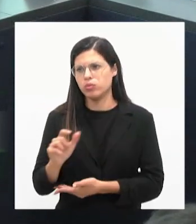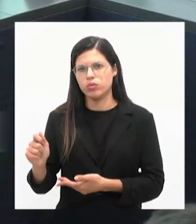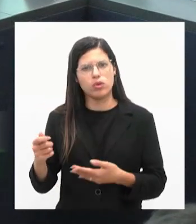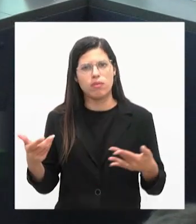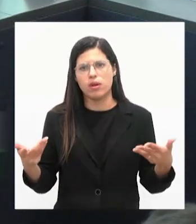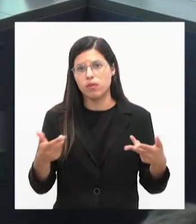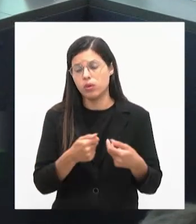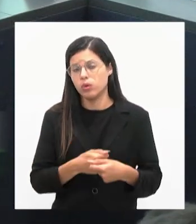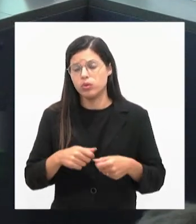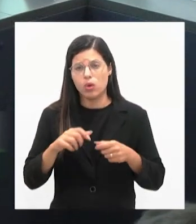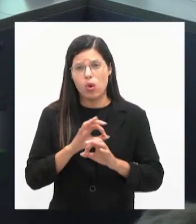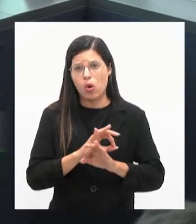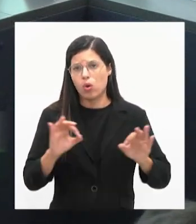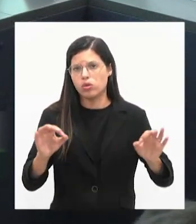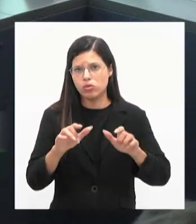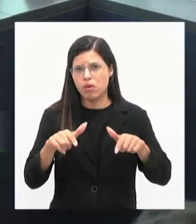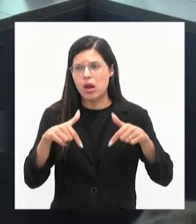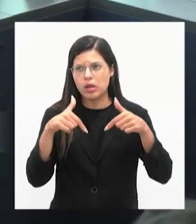polícia fez na Maré,